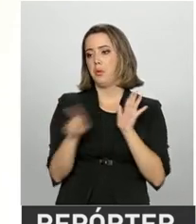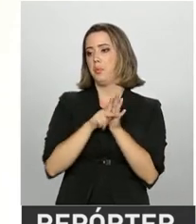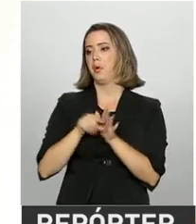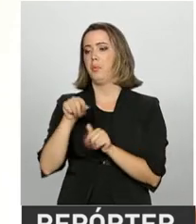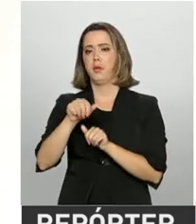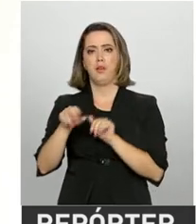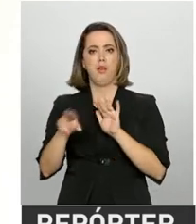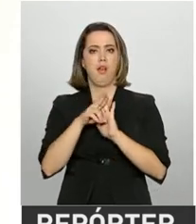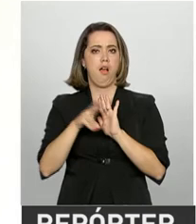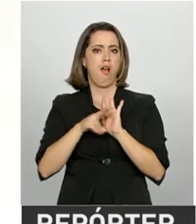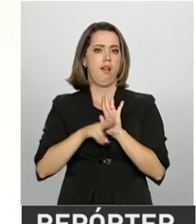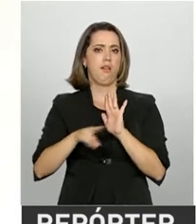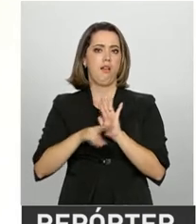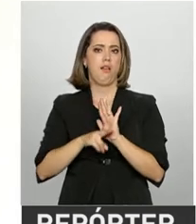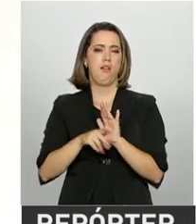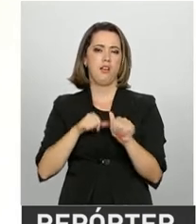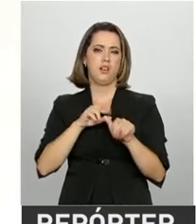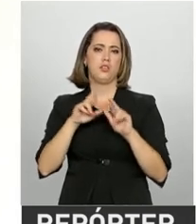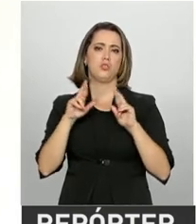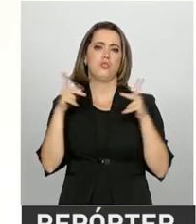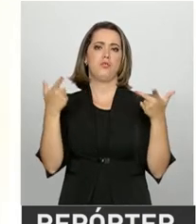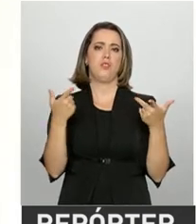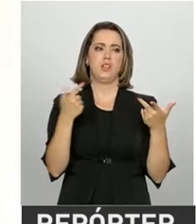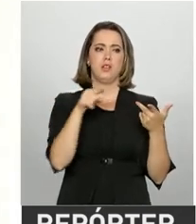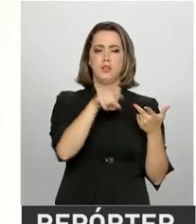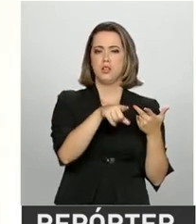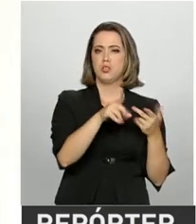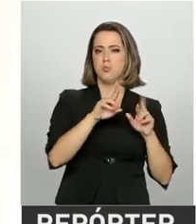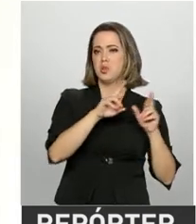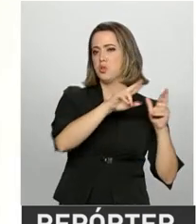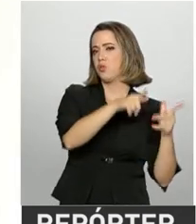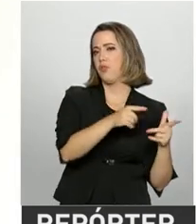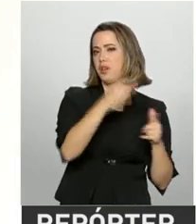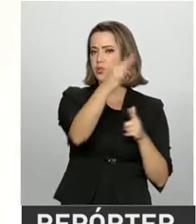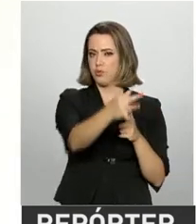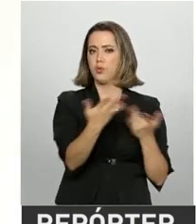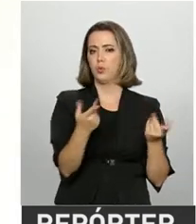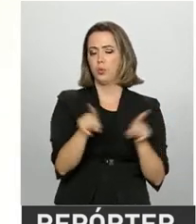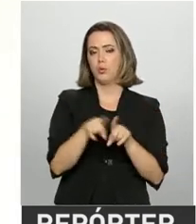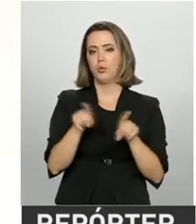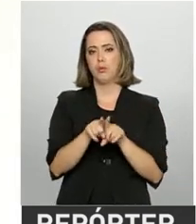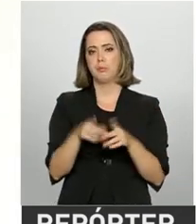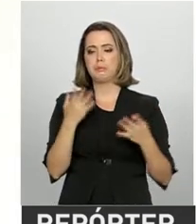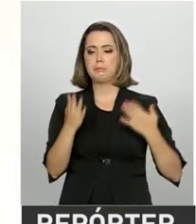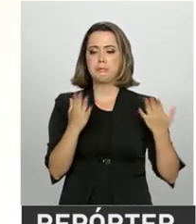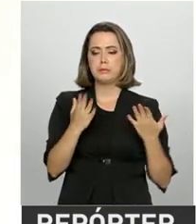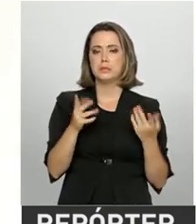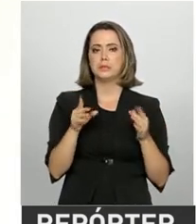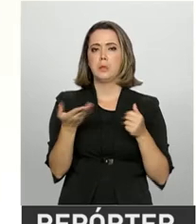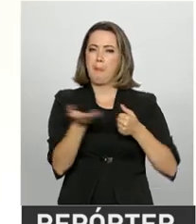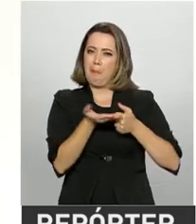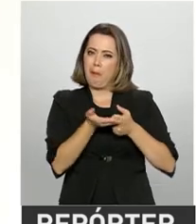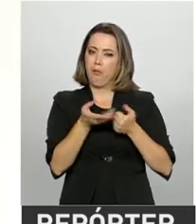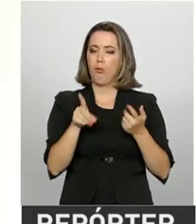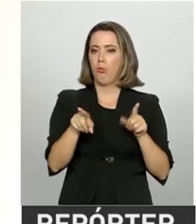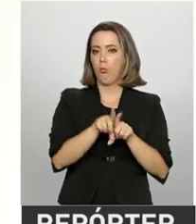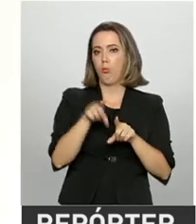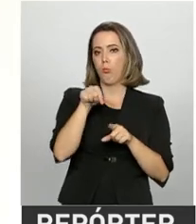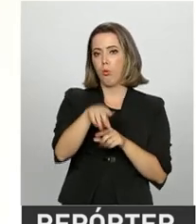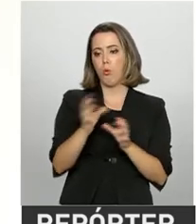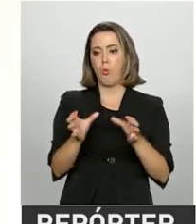a regra atual nem exatamente a nova regra permanente ou então esse outro grupo já